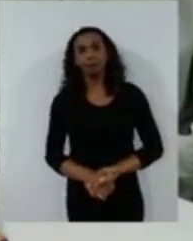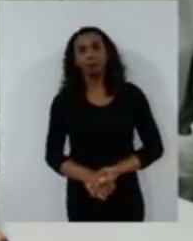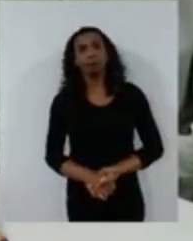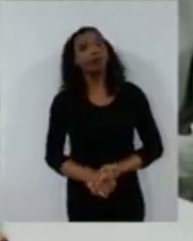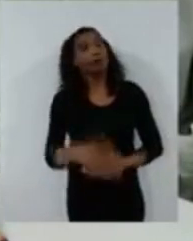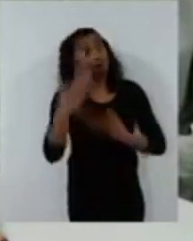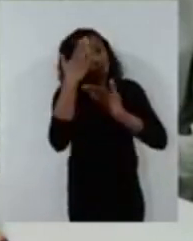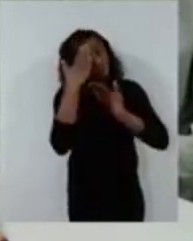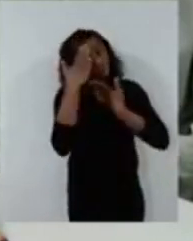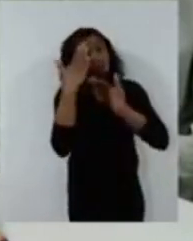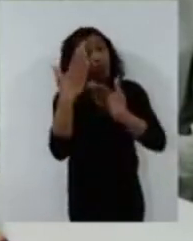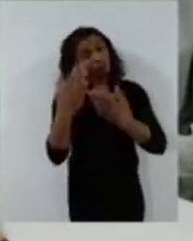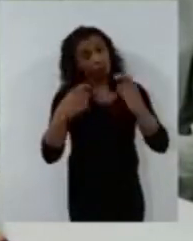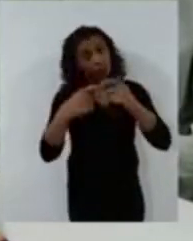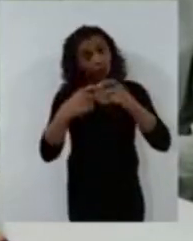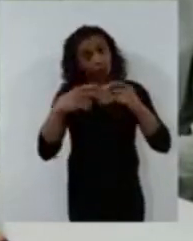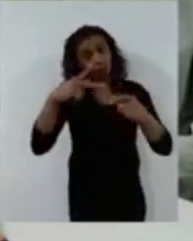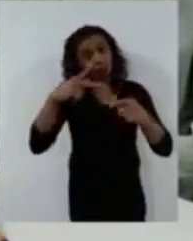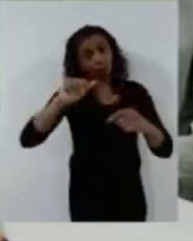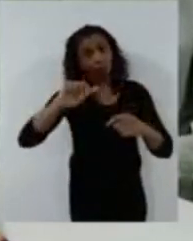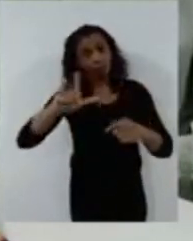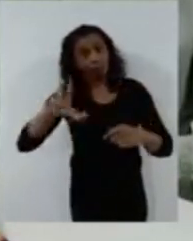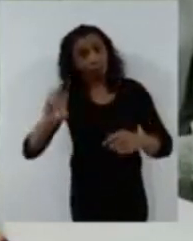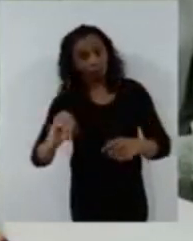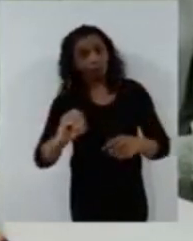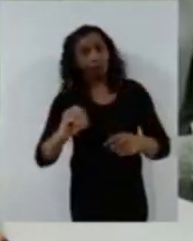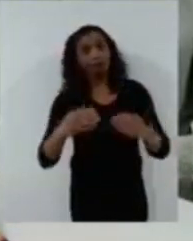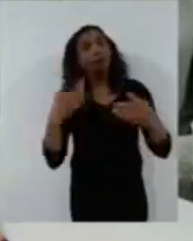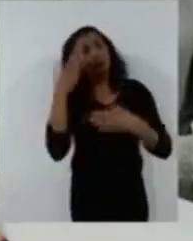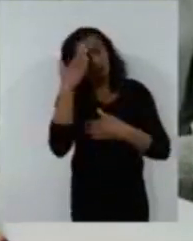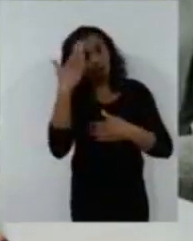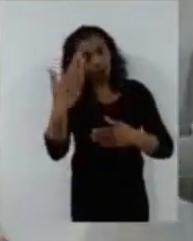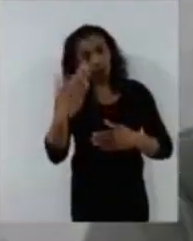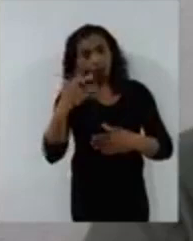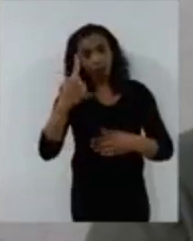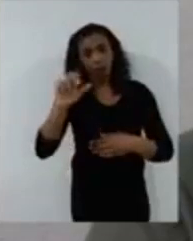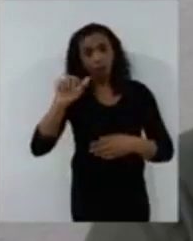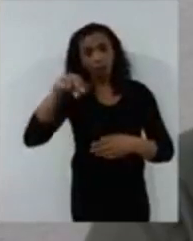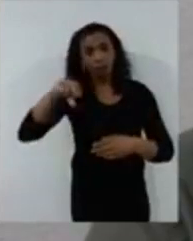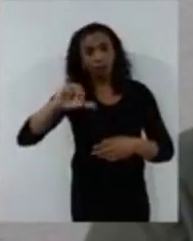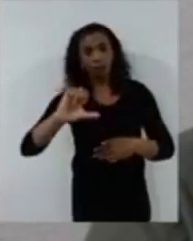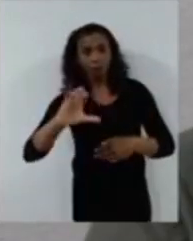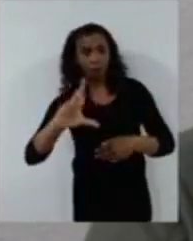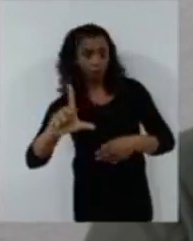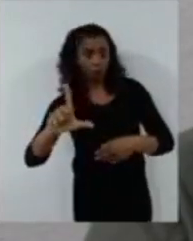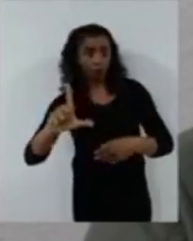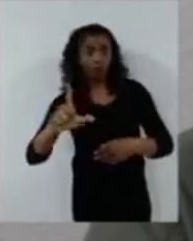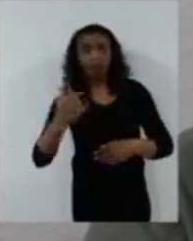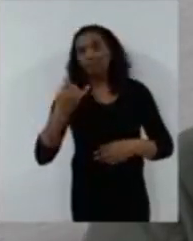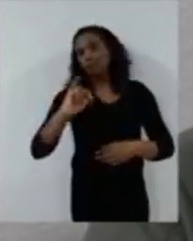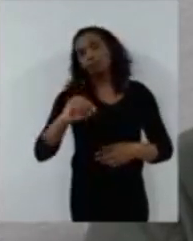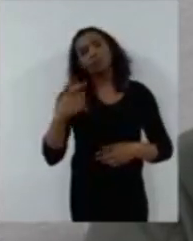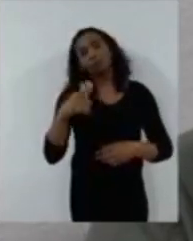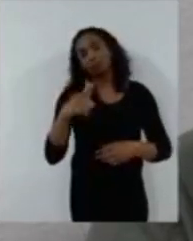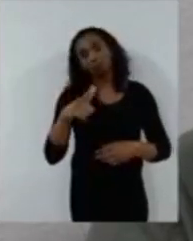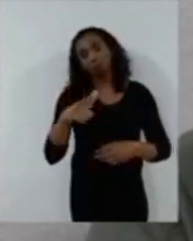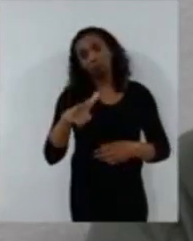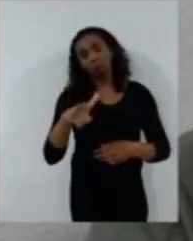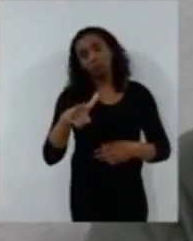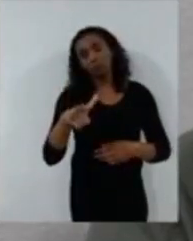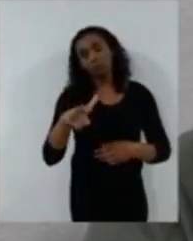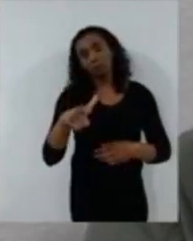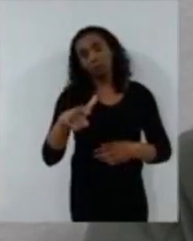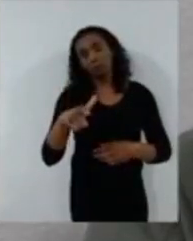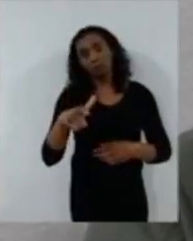Eu que agradeço, doutor Paulo César, eu que agradeço, doutor Daniel Lissi. Se nós não tivermos nenhuma outra necessidade emergencial,